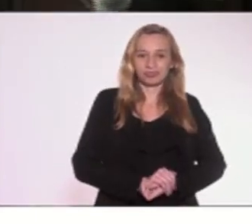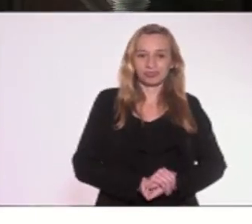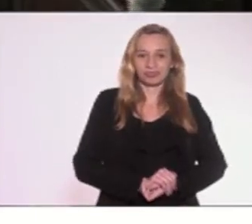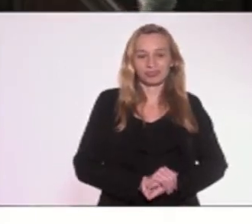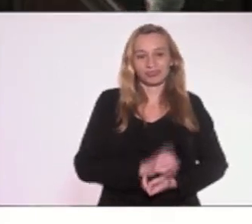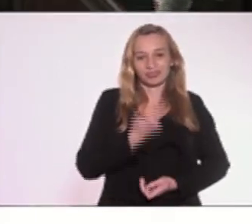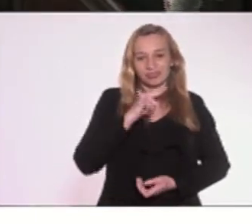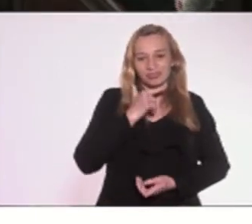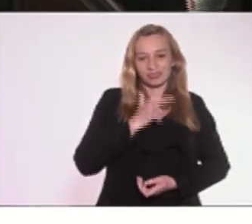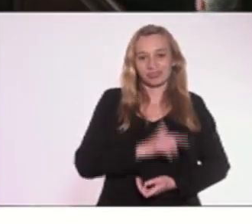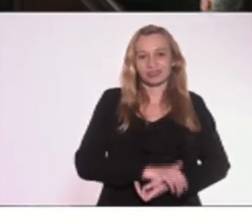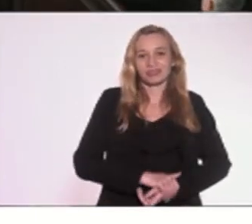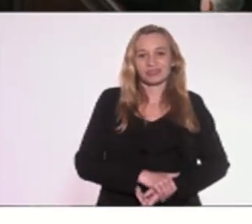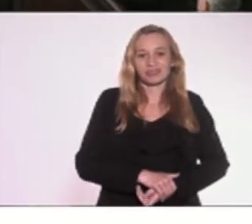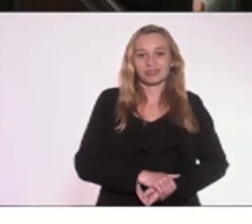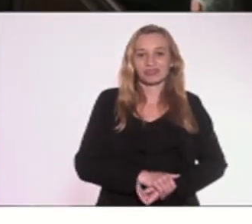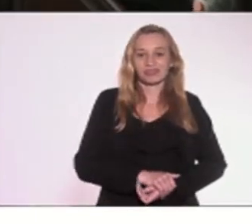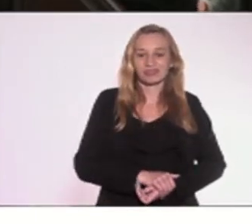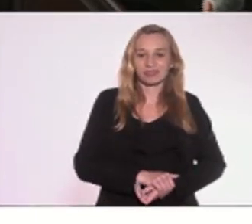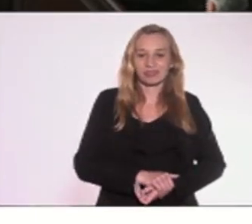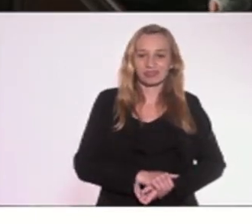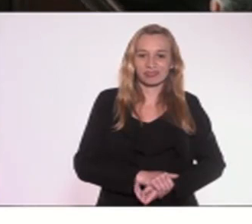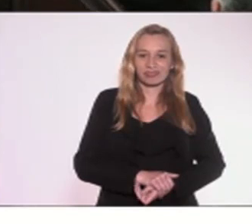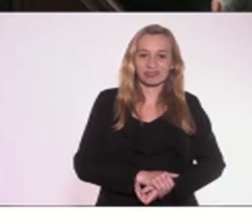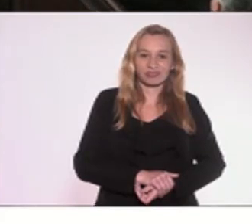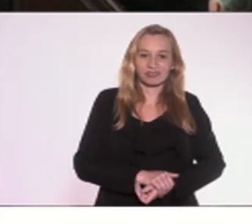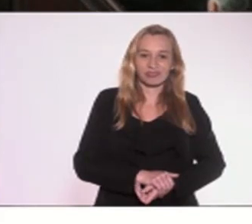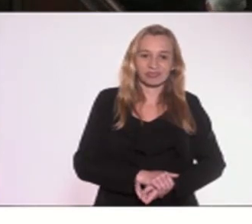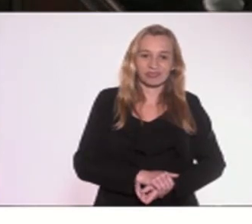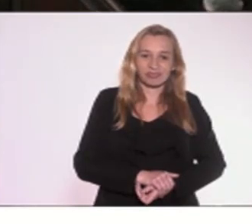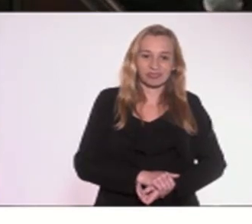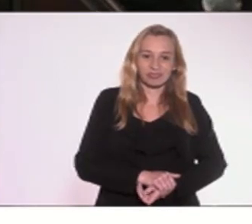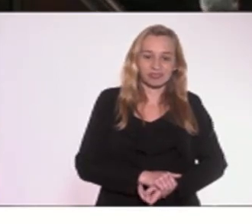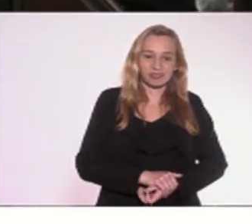Ele está assim, ó.